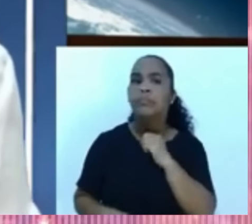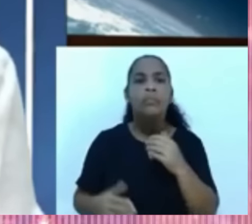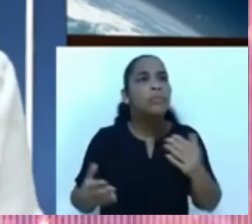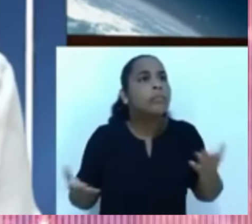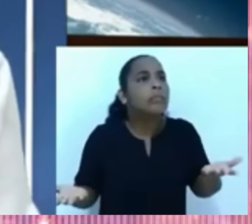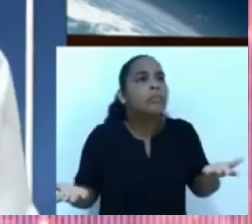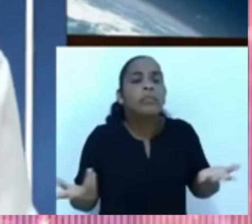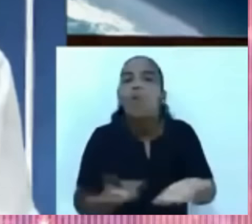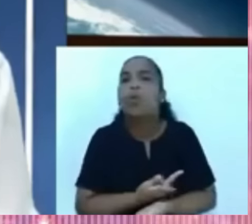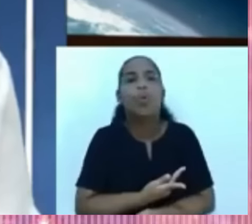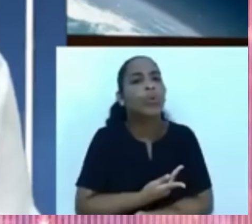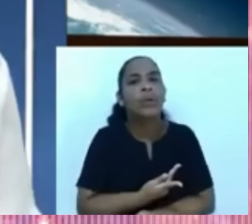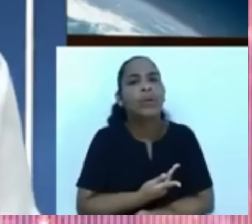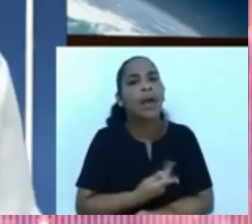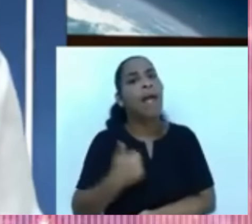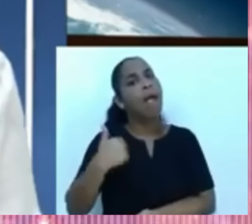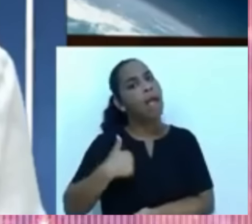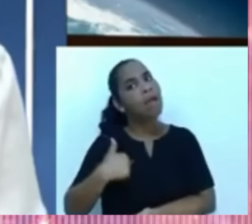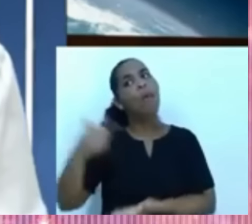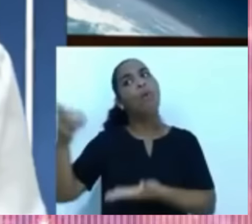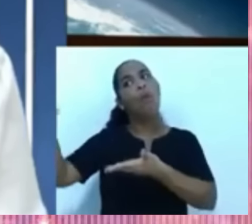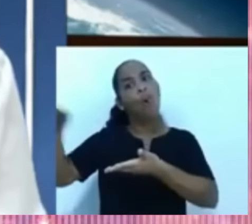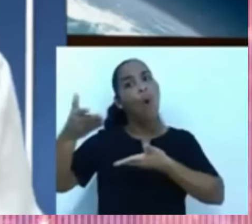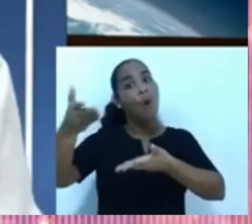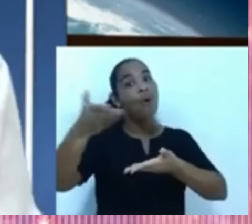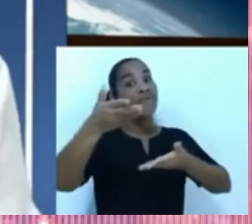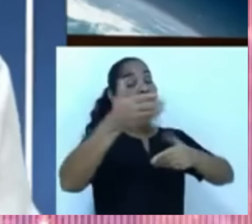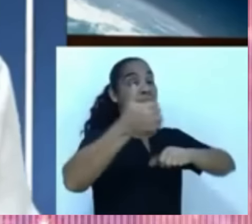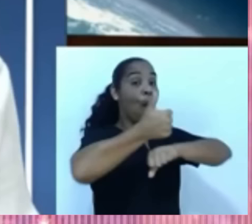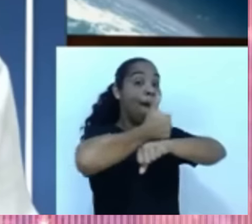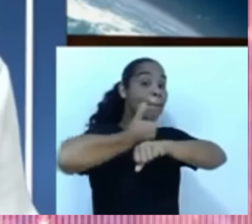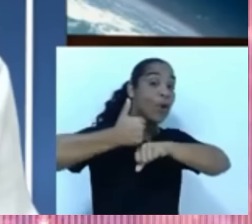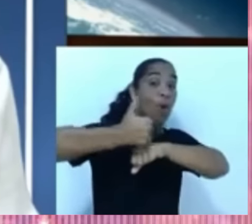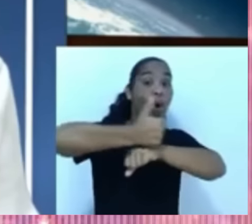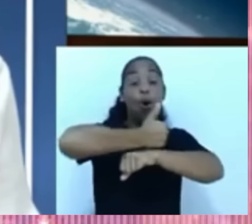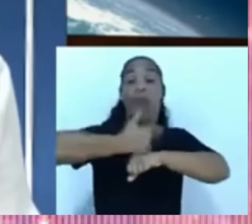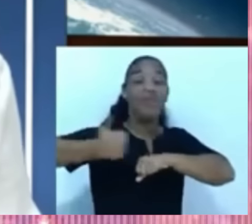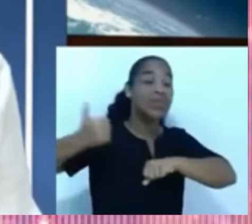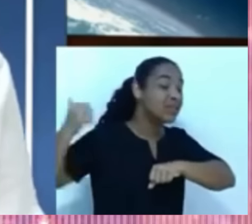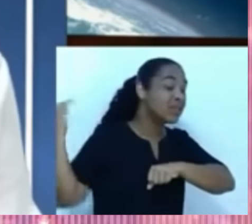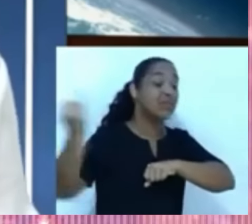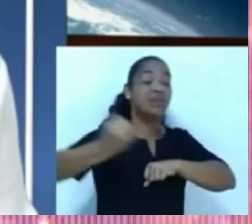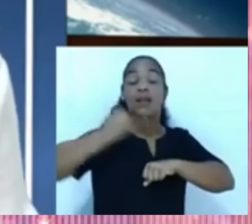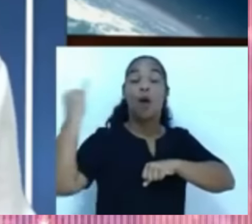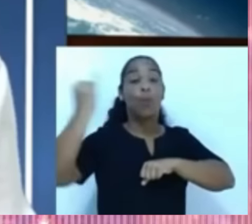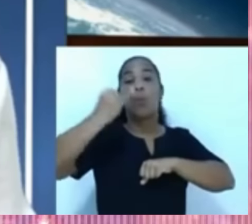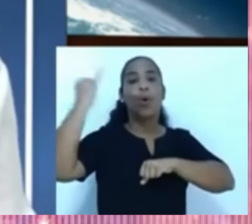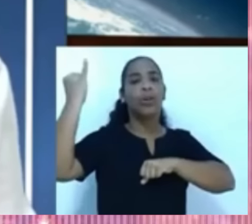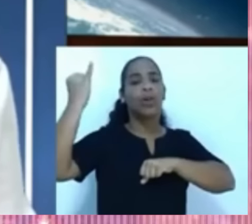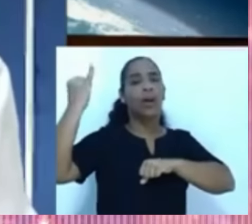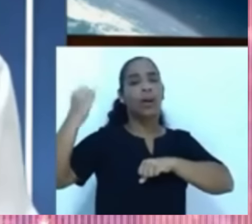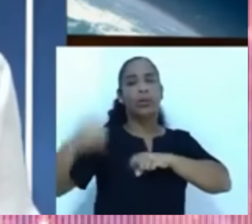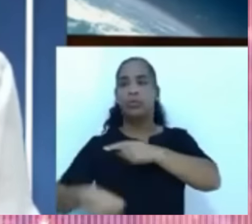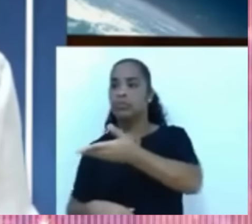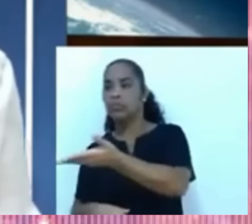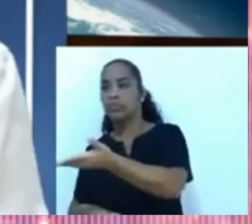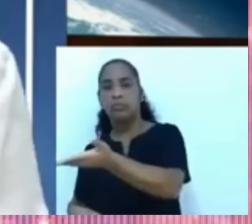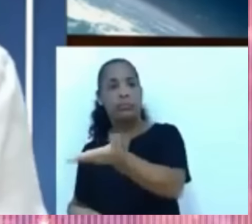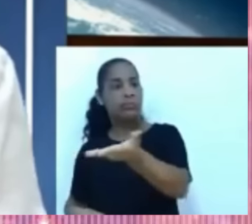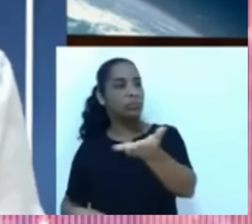ouve eu convidei todas as pessoas importantes de Atenas e as maiores